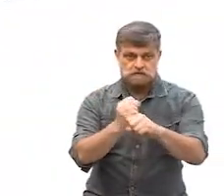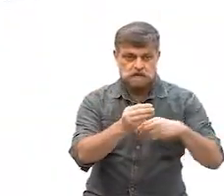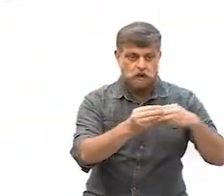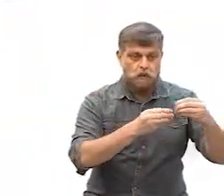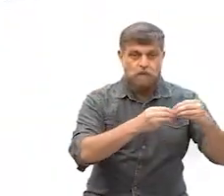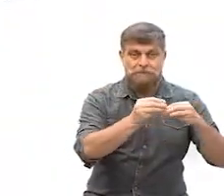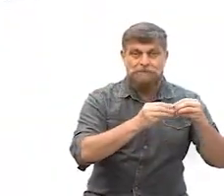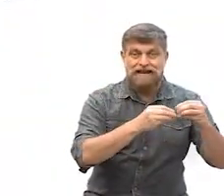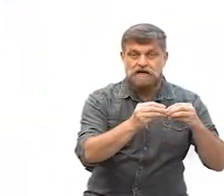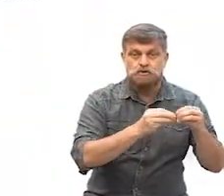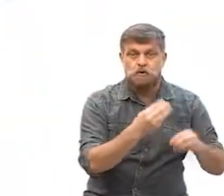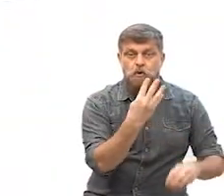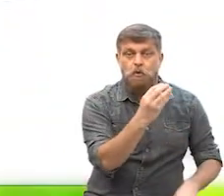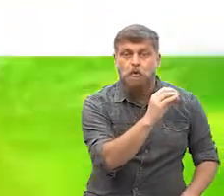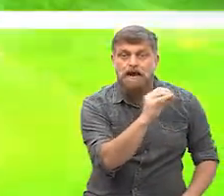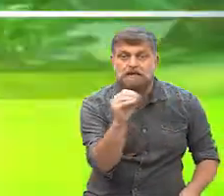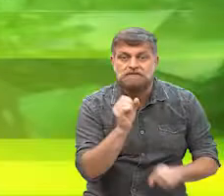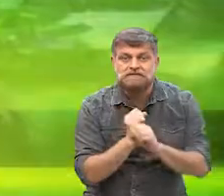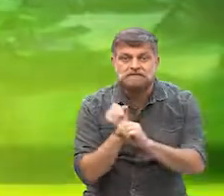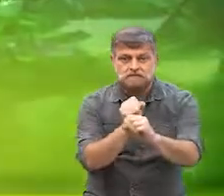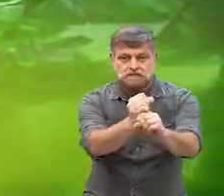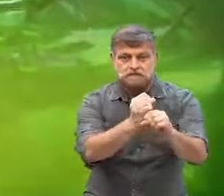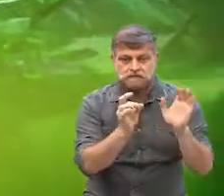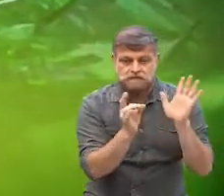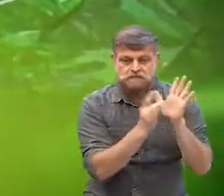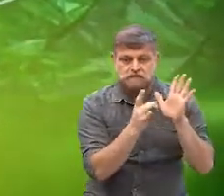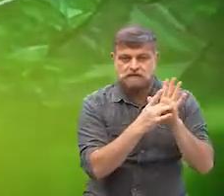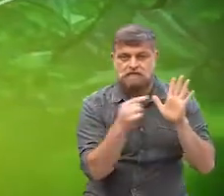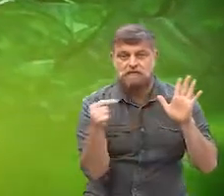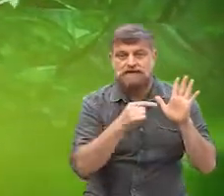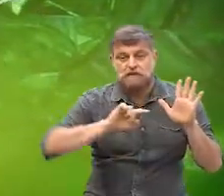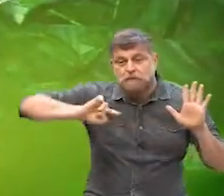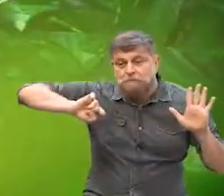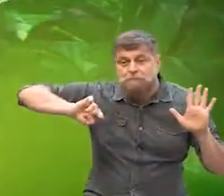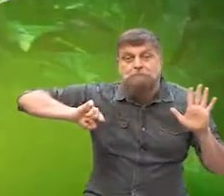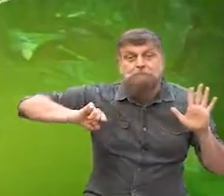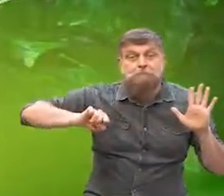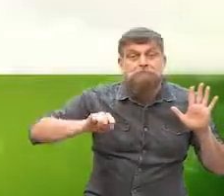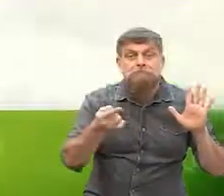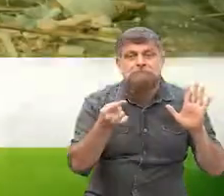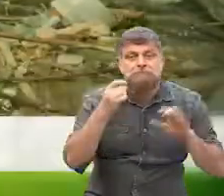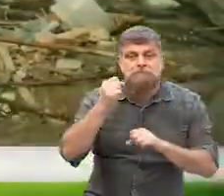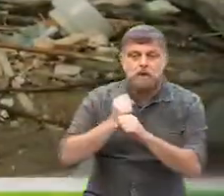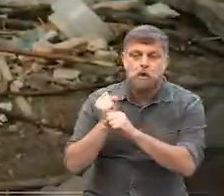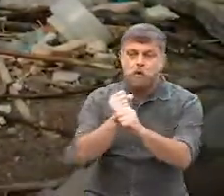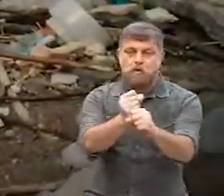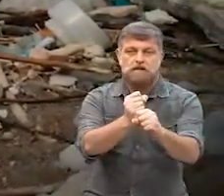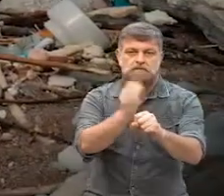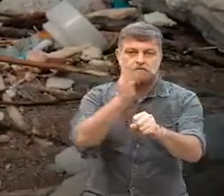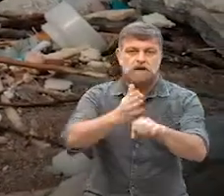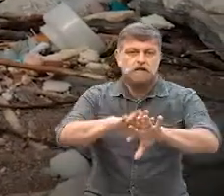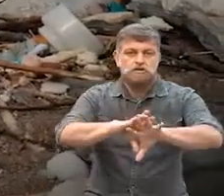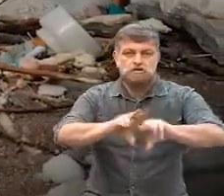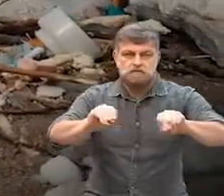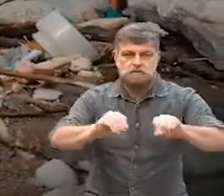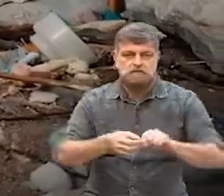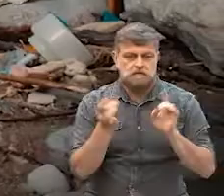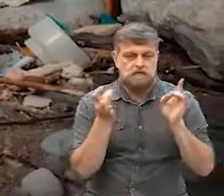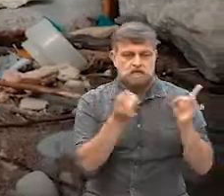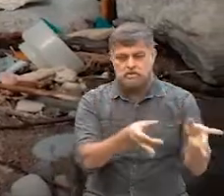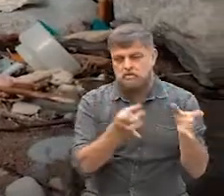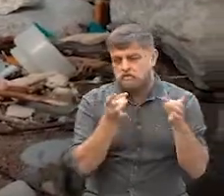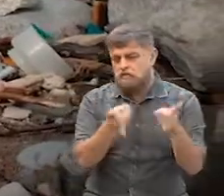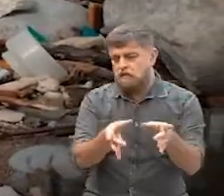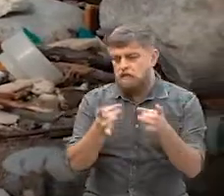de 400 anos. O vidro, mais de 1000 anos para se decompor. E o descarte incorreto